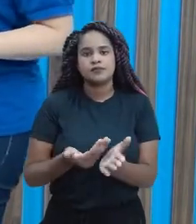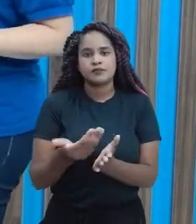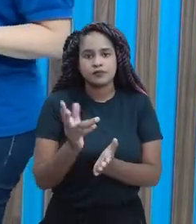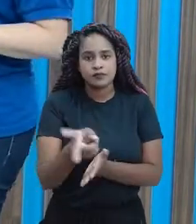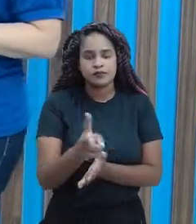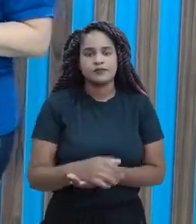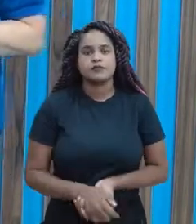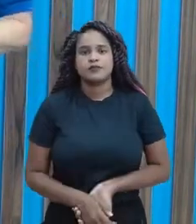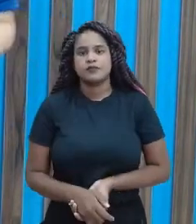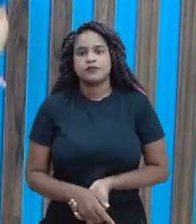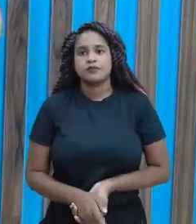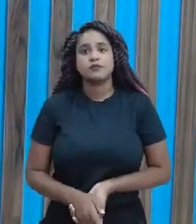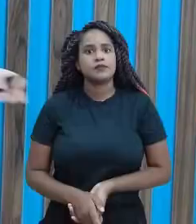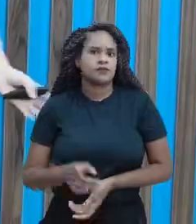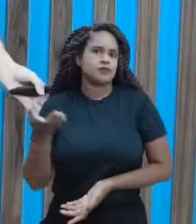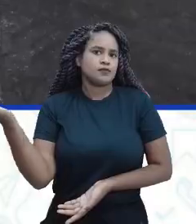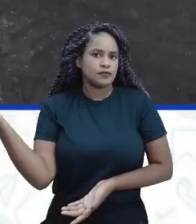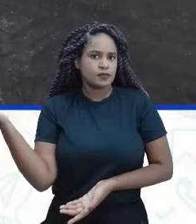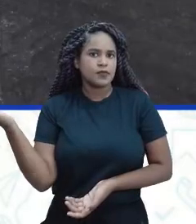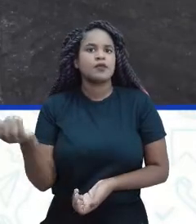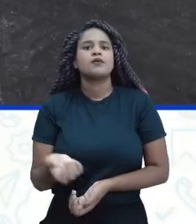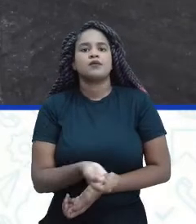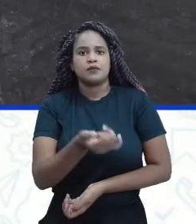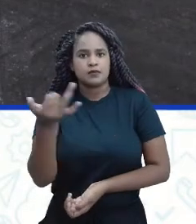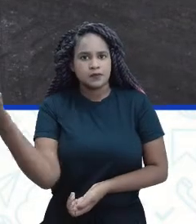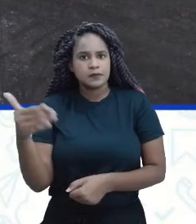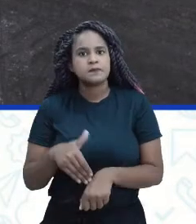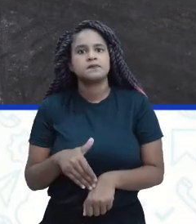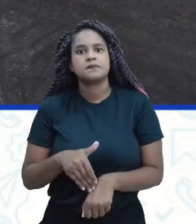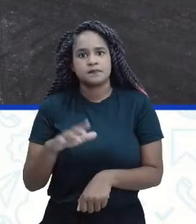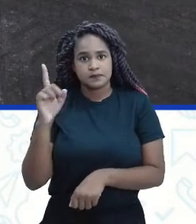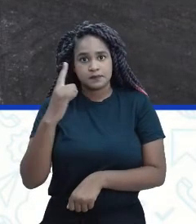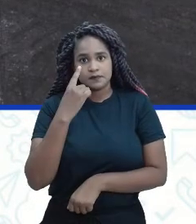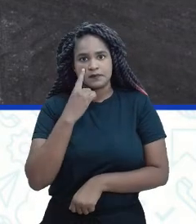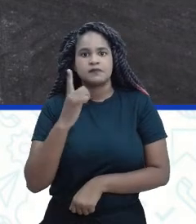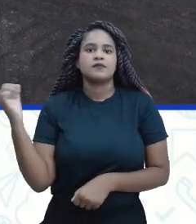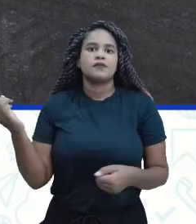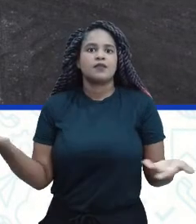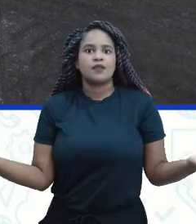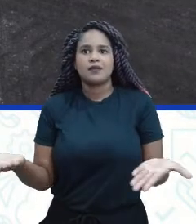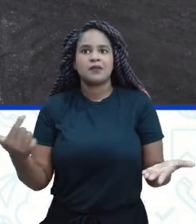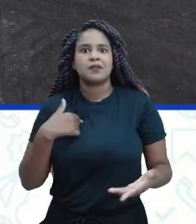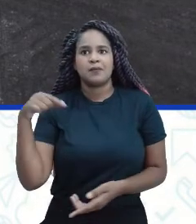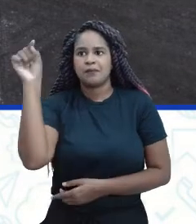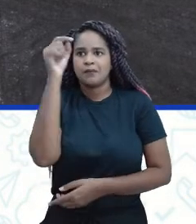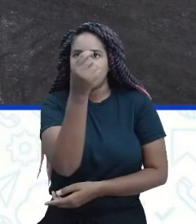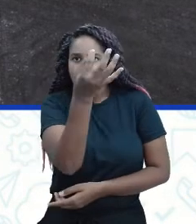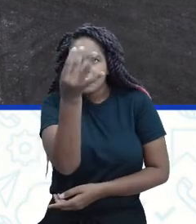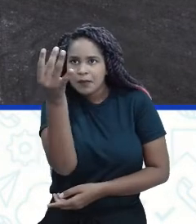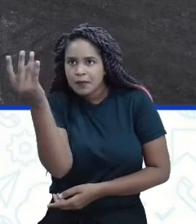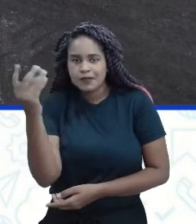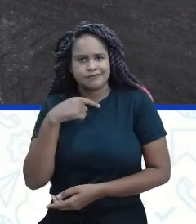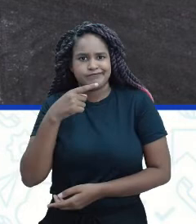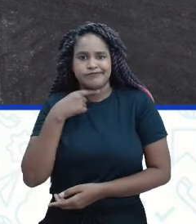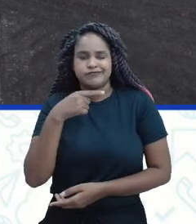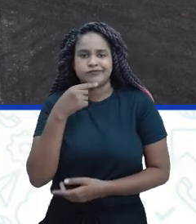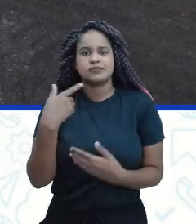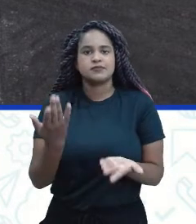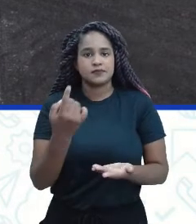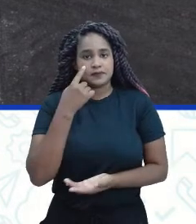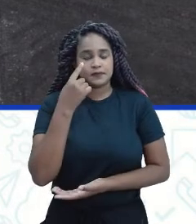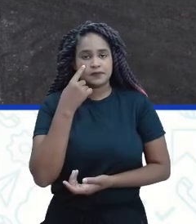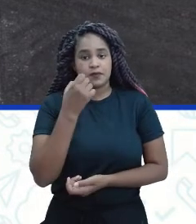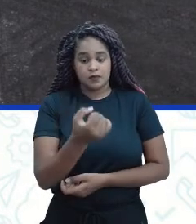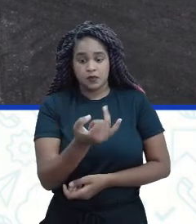Aqui a gente tem uma quantidade bem maior, né? Tiago aí dificultou para mim, né? Para eu contar agora assim de cara. Mas a gente tem uma quantidade bem